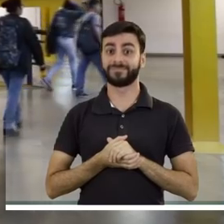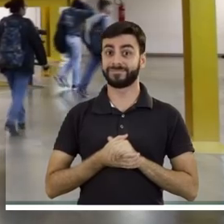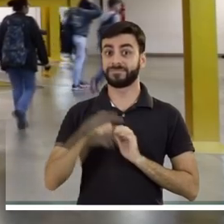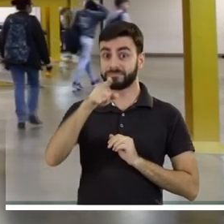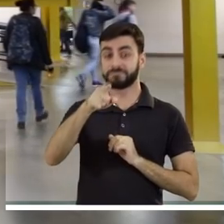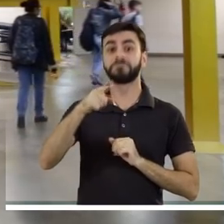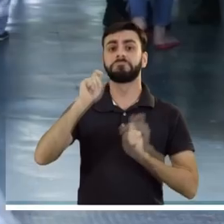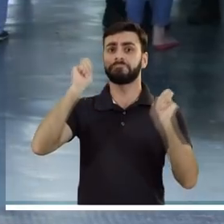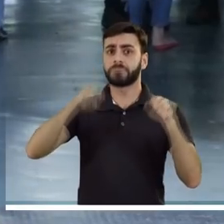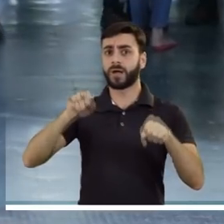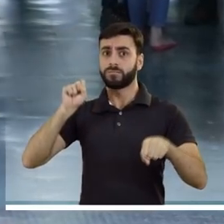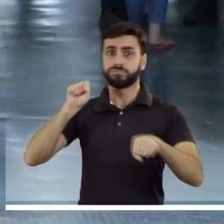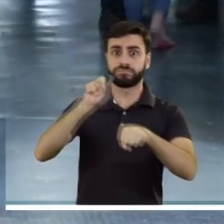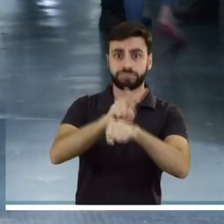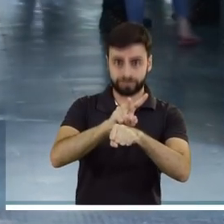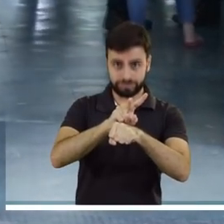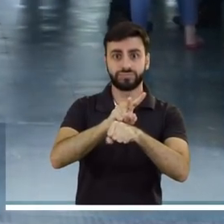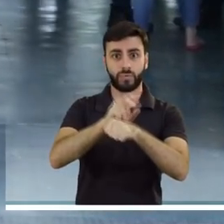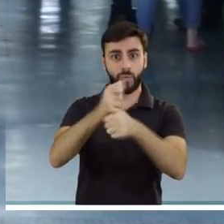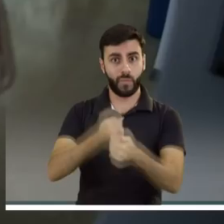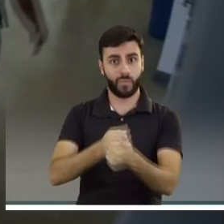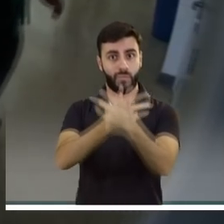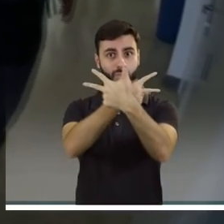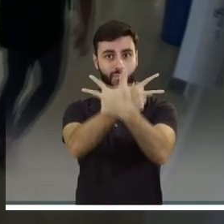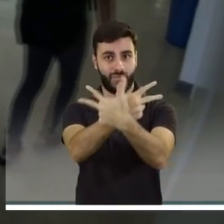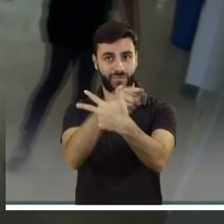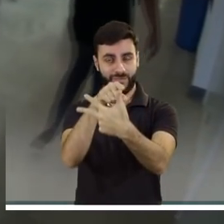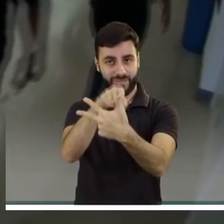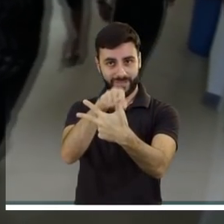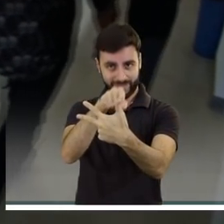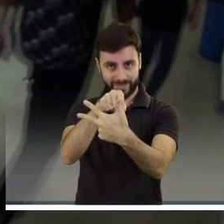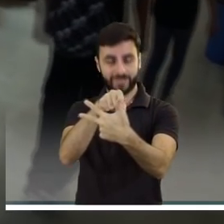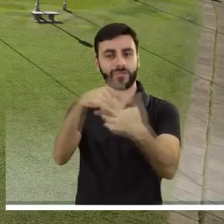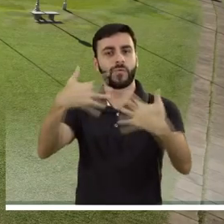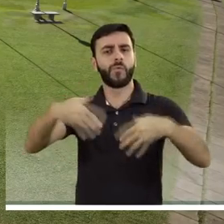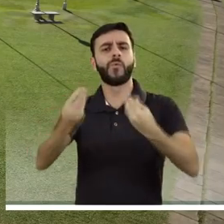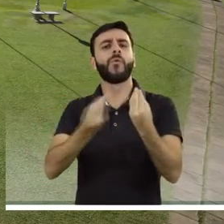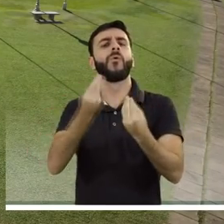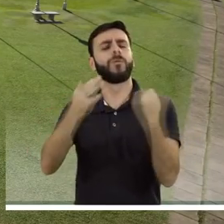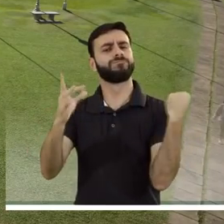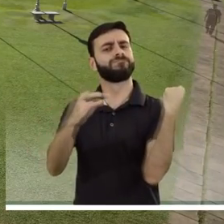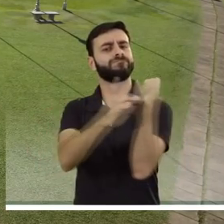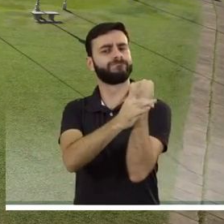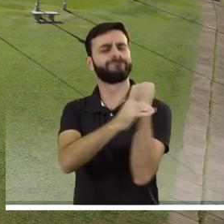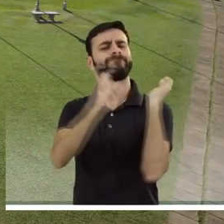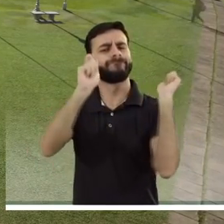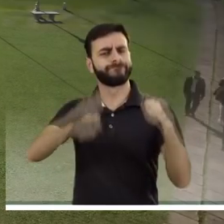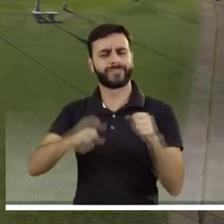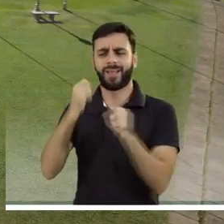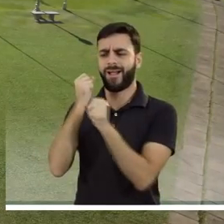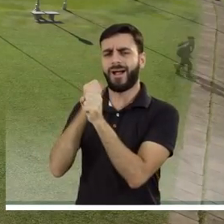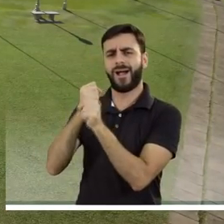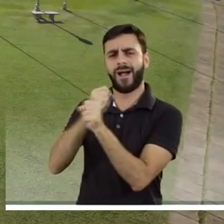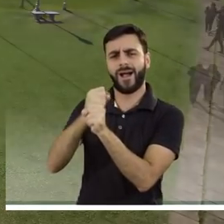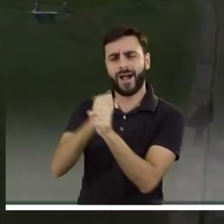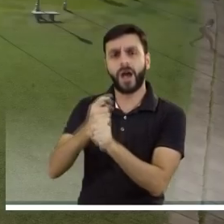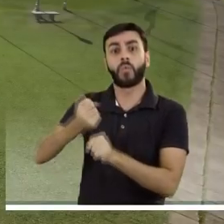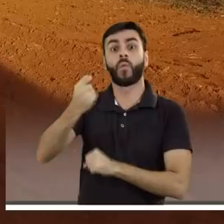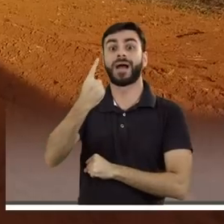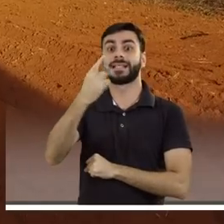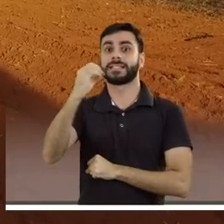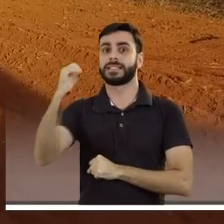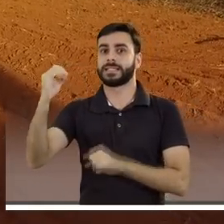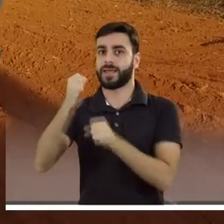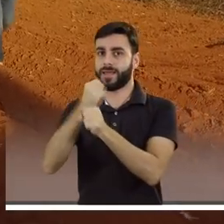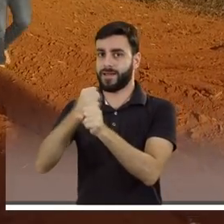Quando o futuro se torna cada vez mais o presente, a confiança vinda de quase um século de tradição